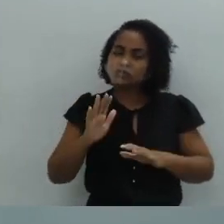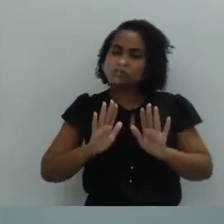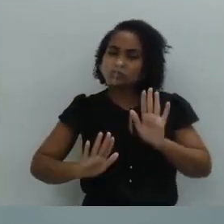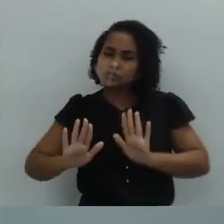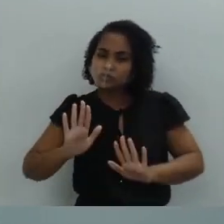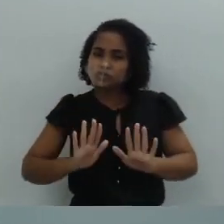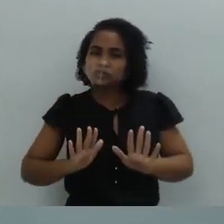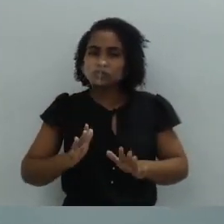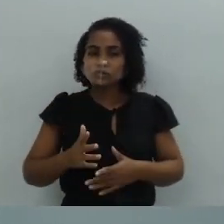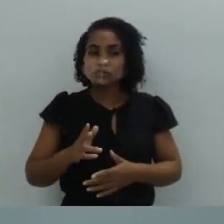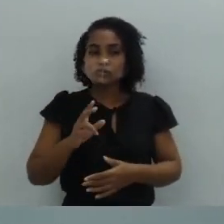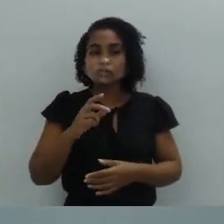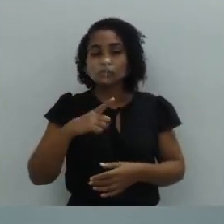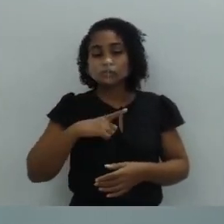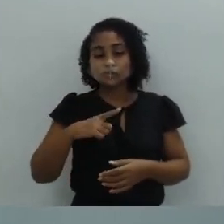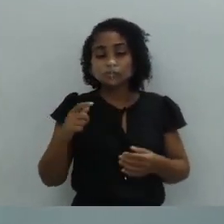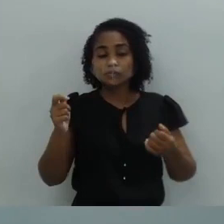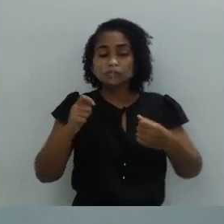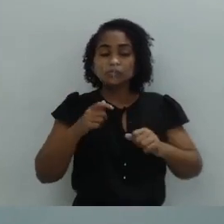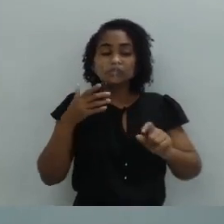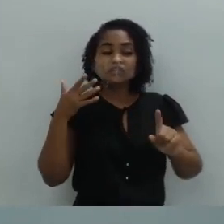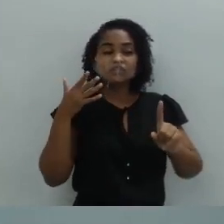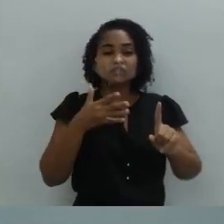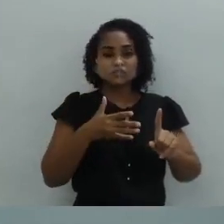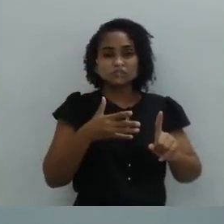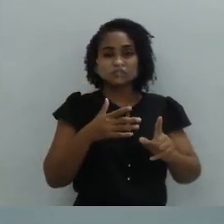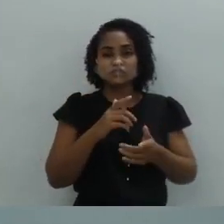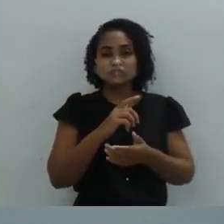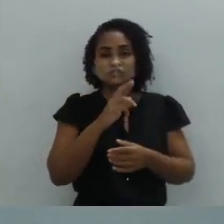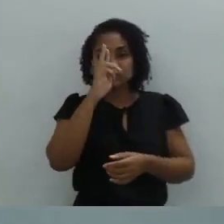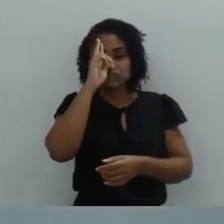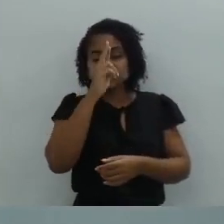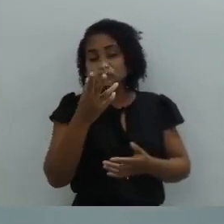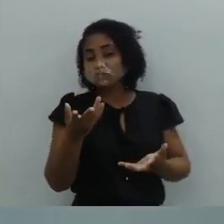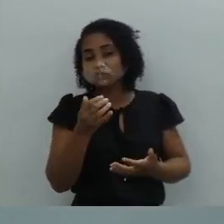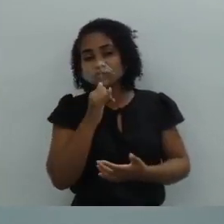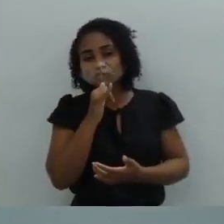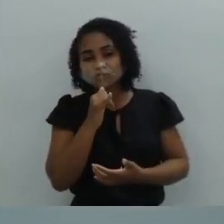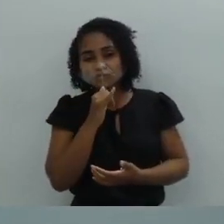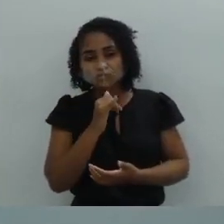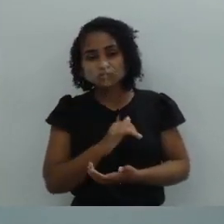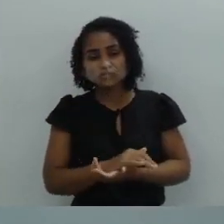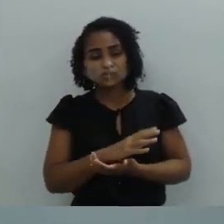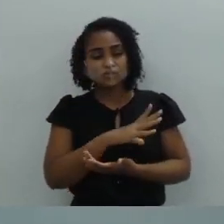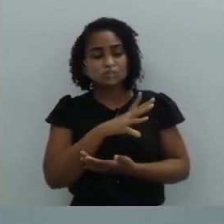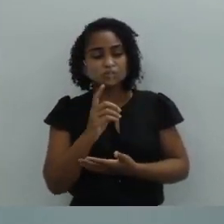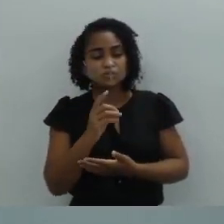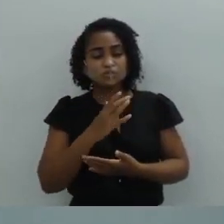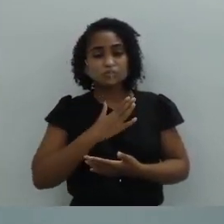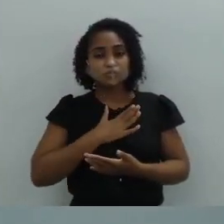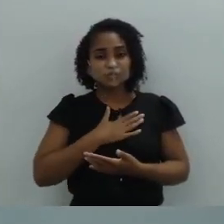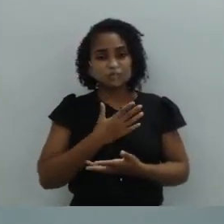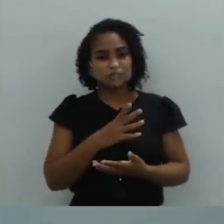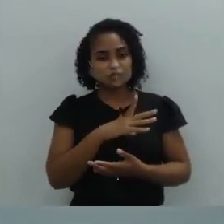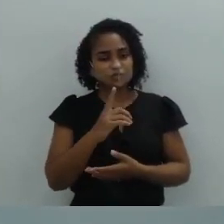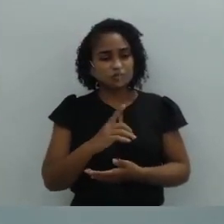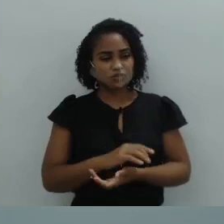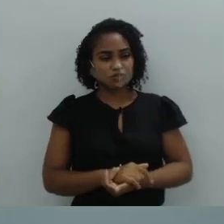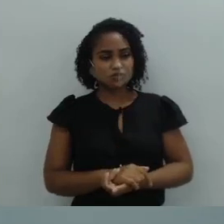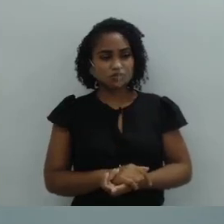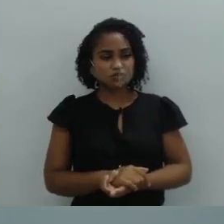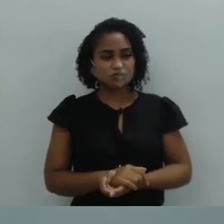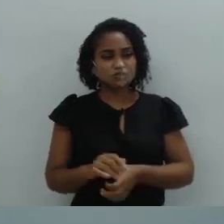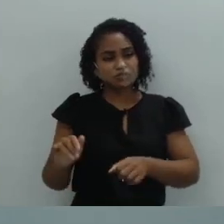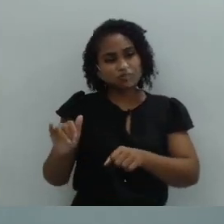de tratamento que eu utilizo para me reportar à minha gestora, por exemplo, ou à minha coordenadora, ou meu coordenador. Que